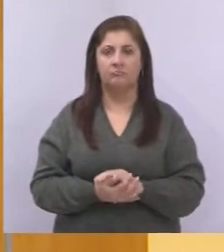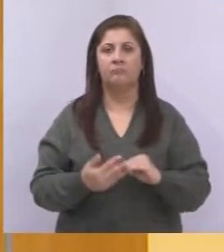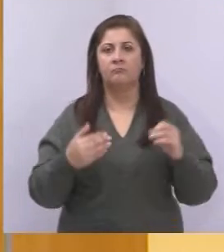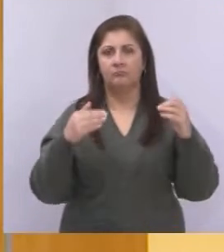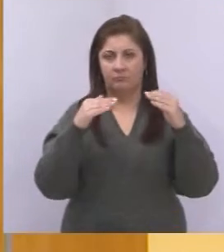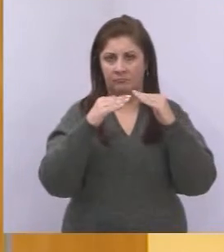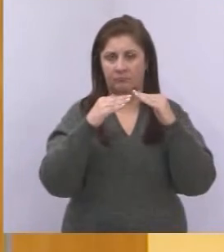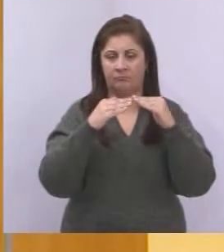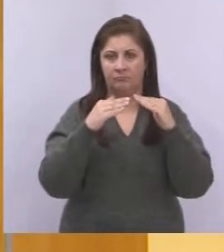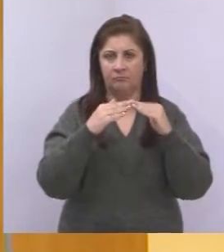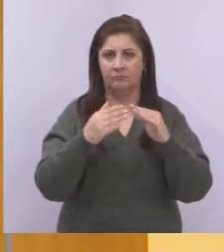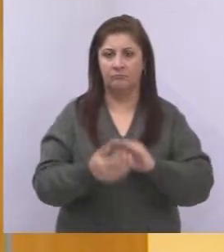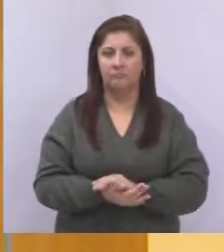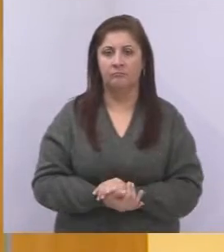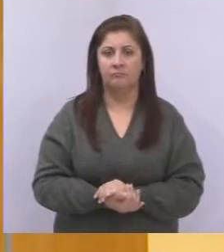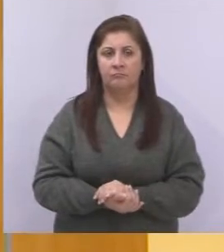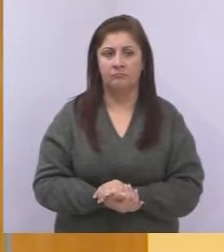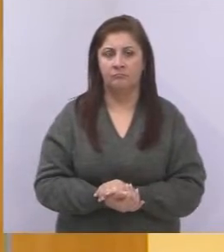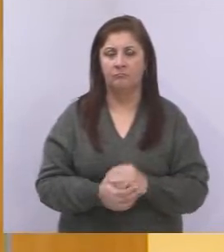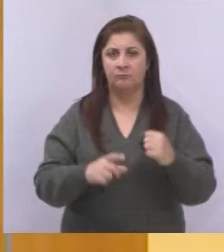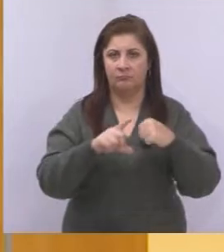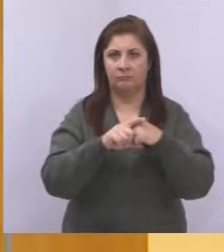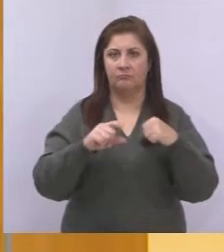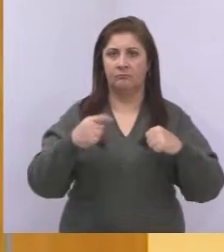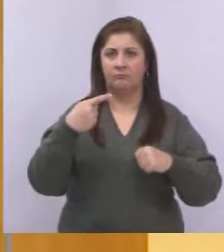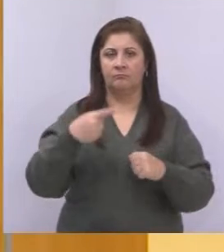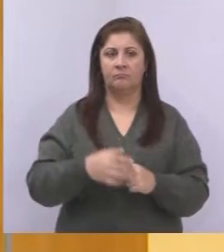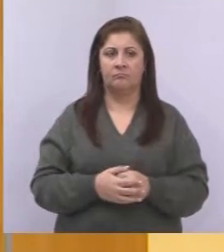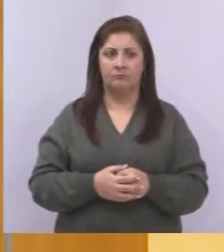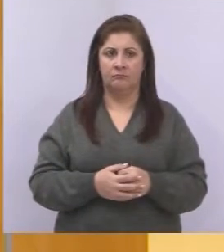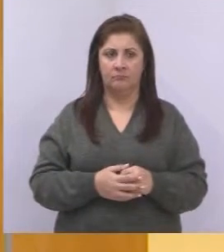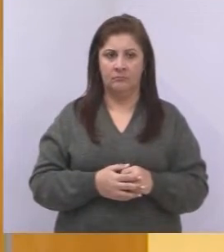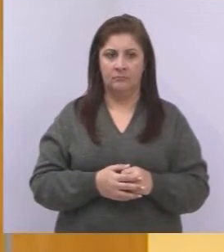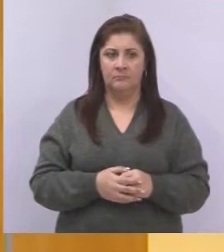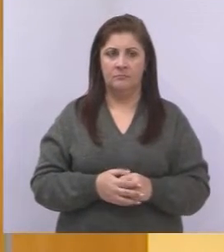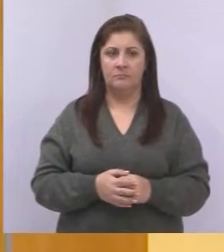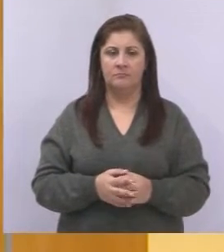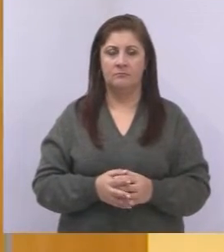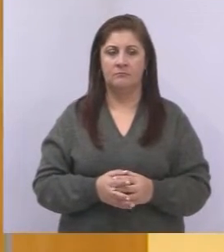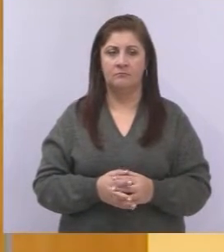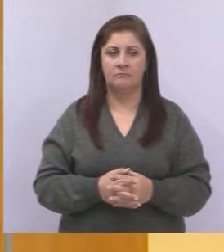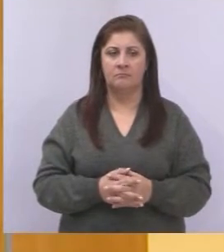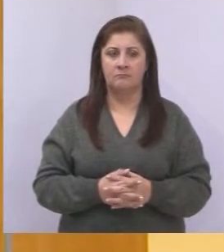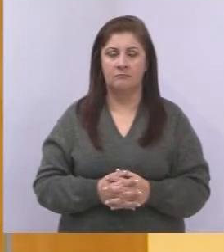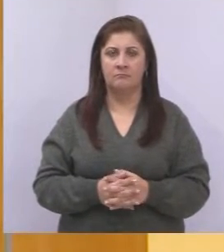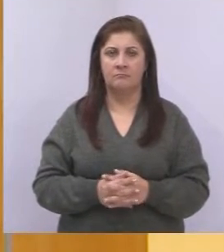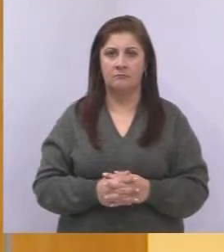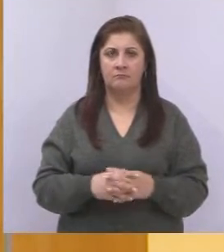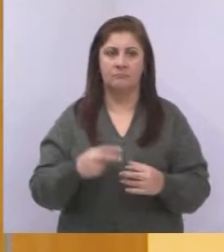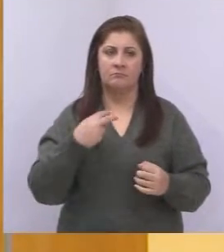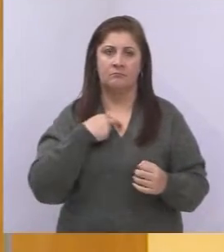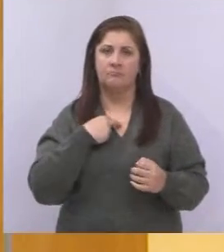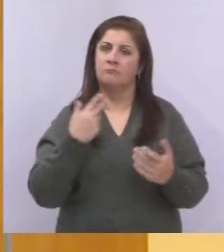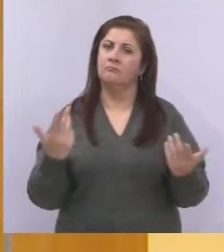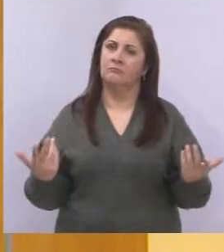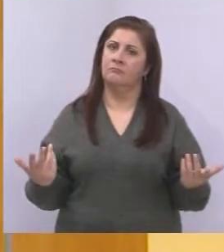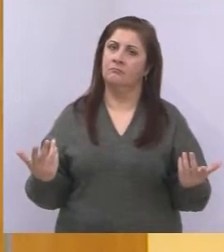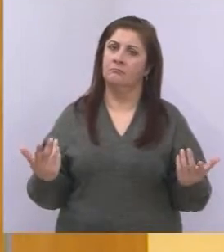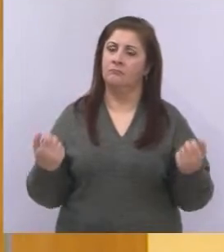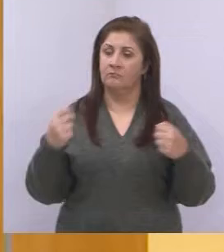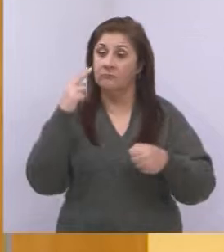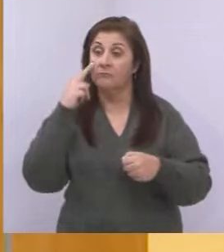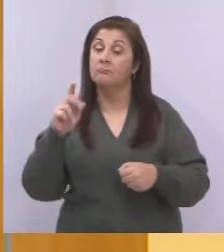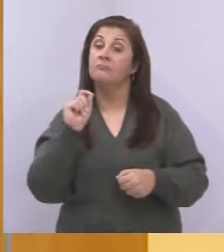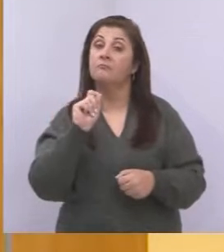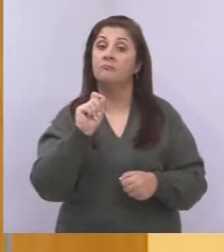com a Vossa Excelência nesse projeto, no artigo 1. Tirando a saúde, eu concordo que não pode ter essas demandas